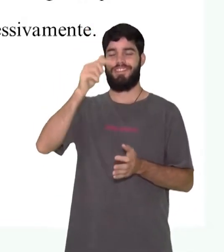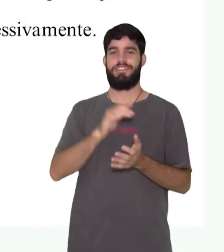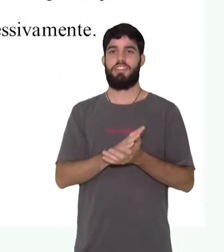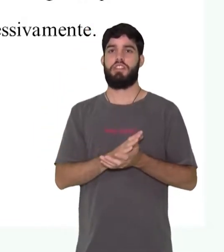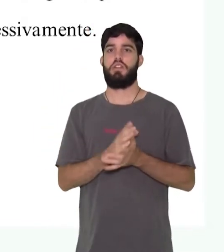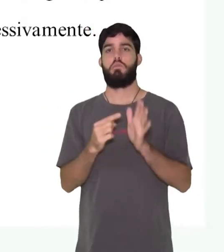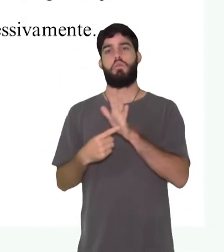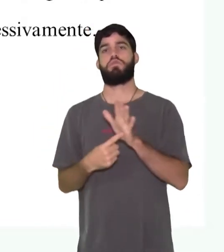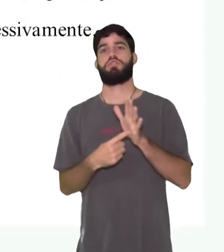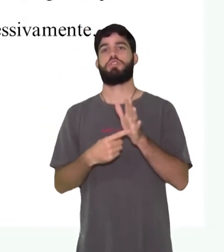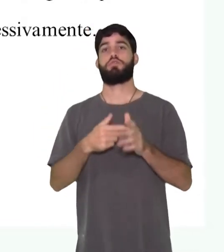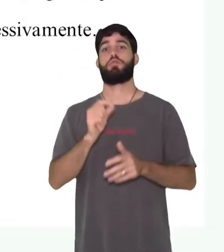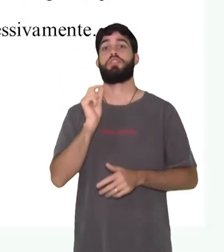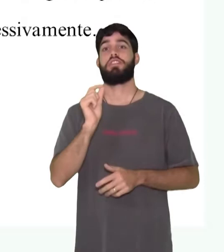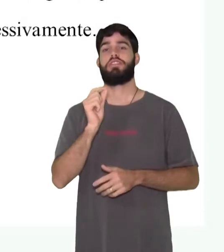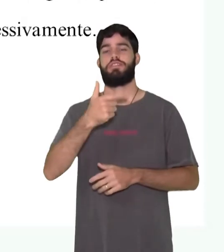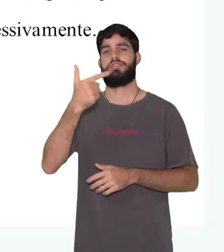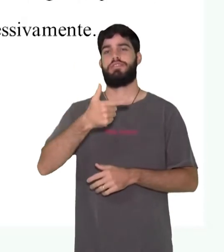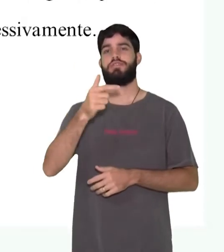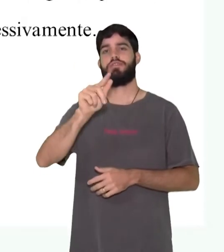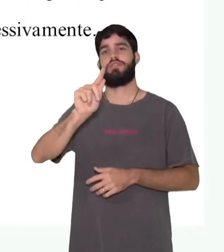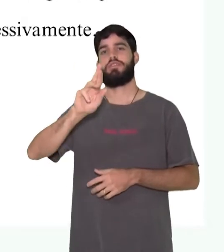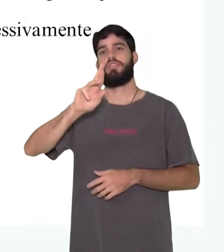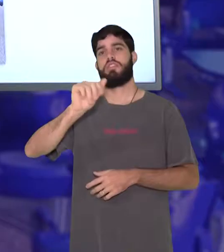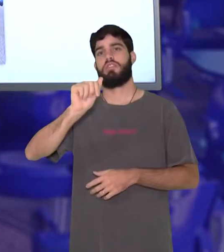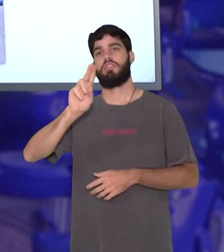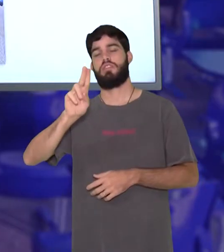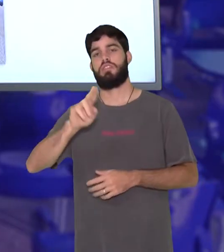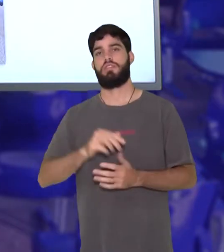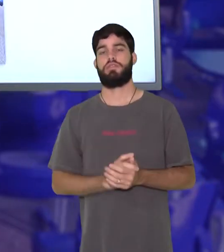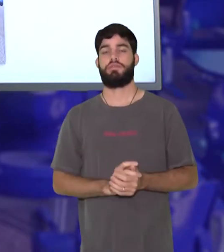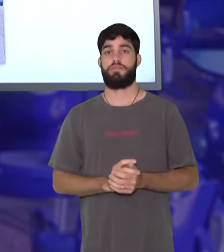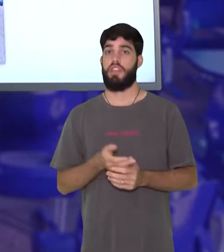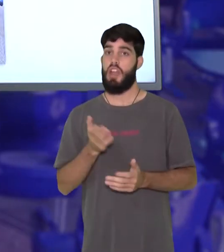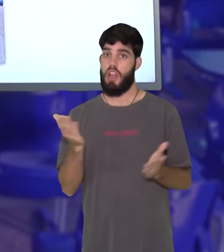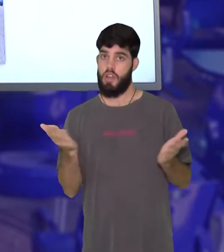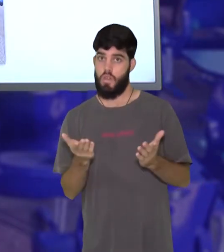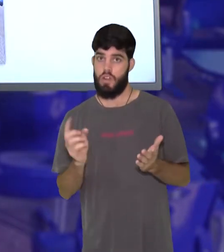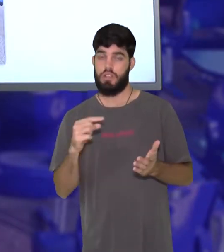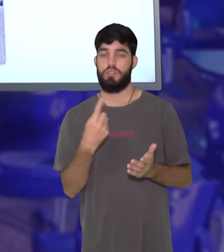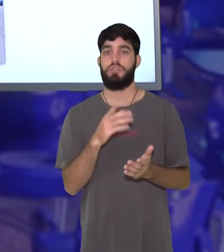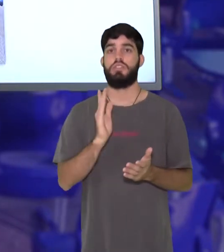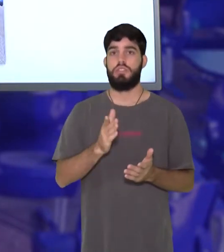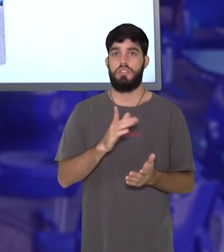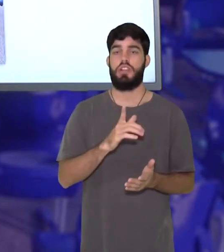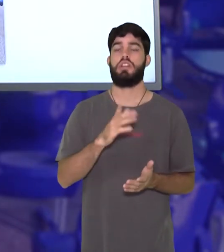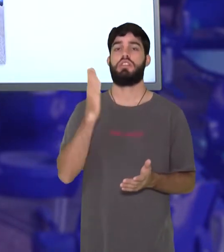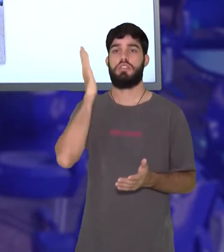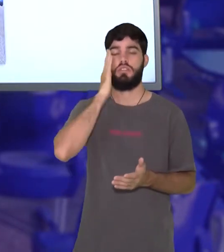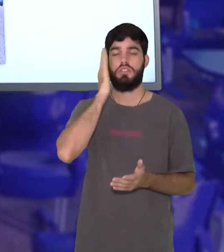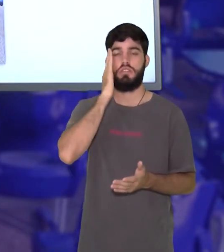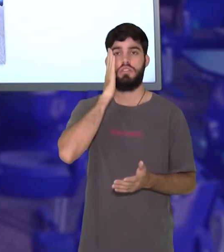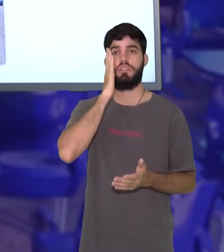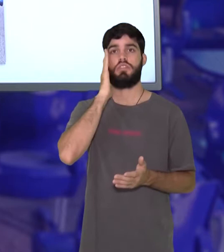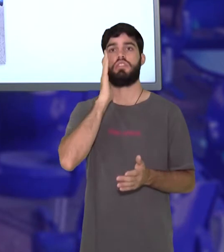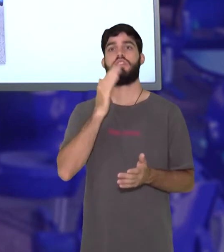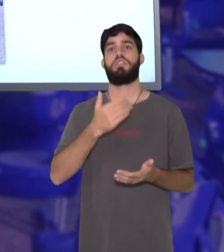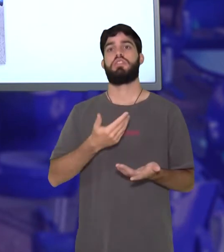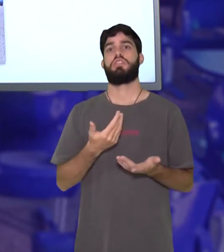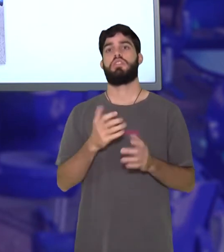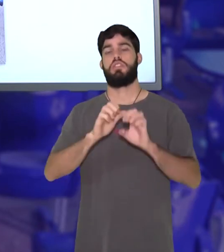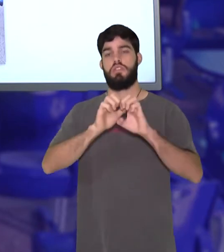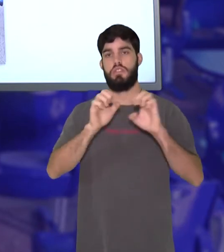mostrando que a equação é de segundo grau nós já entendemos agora a definição de equação